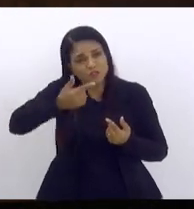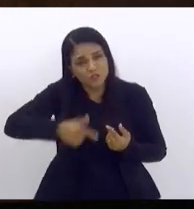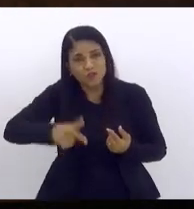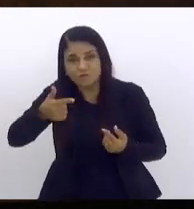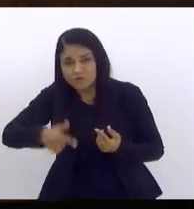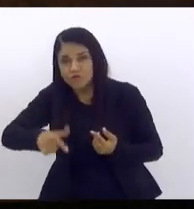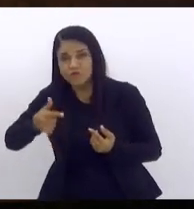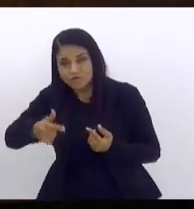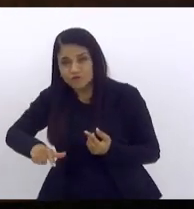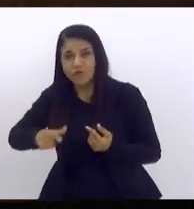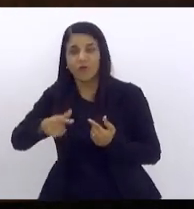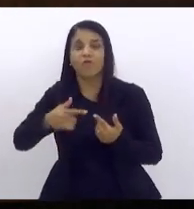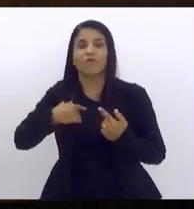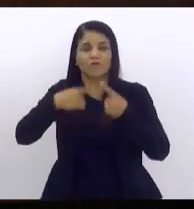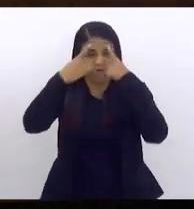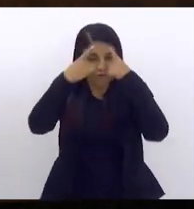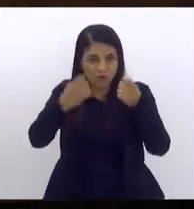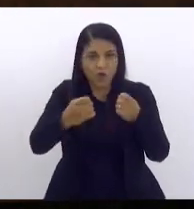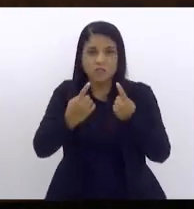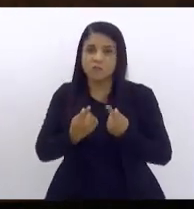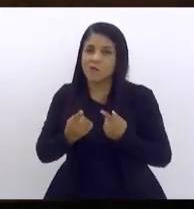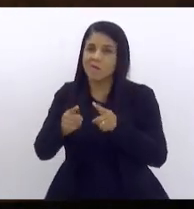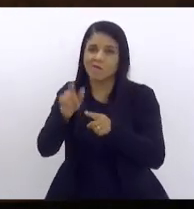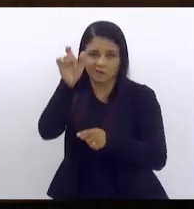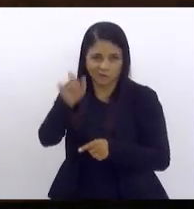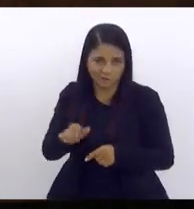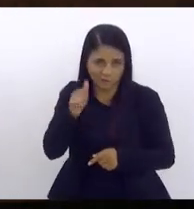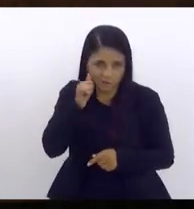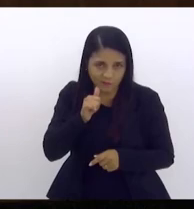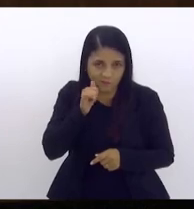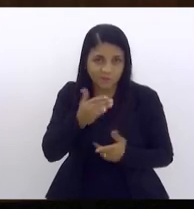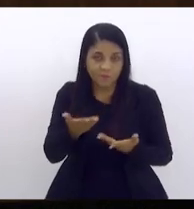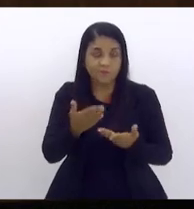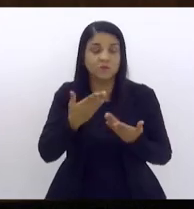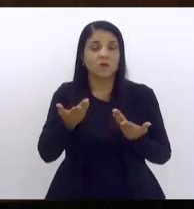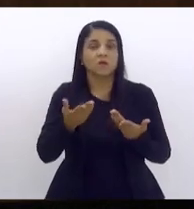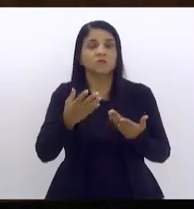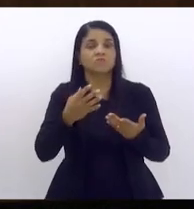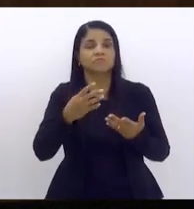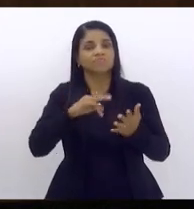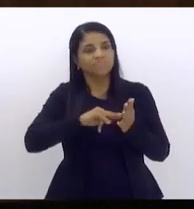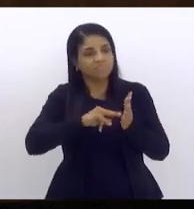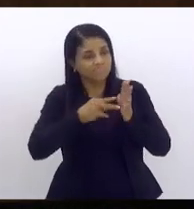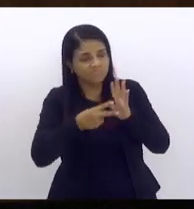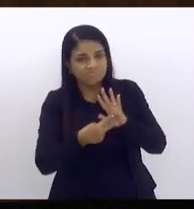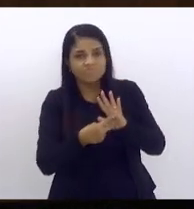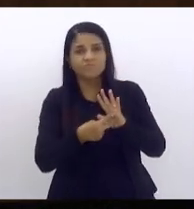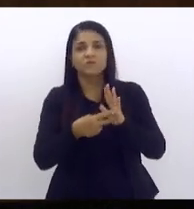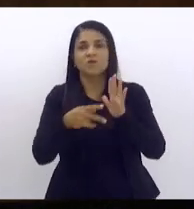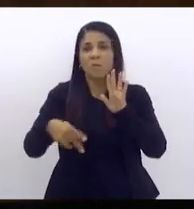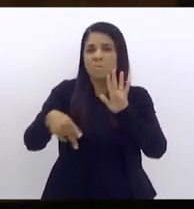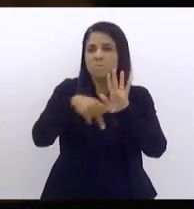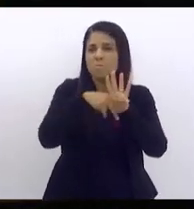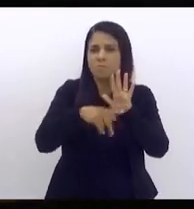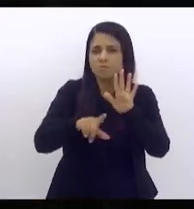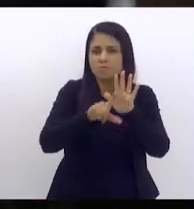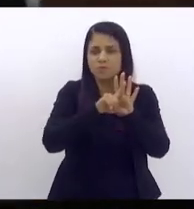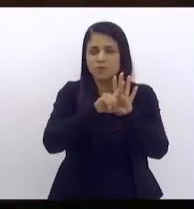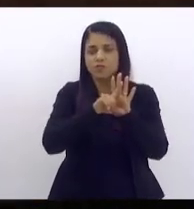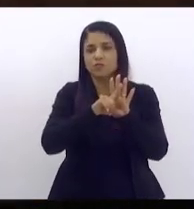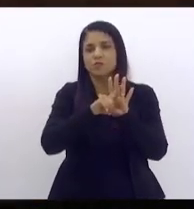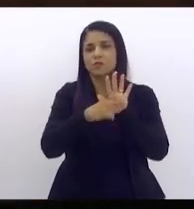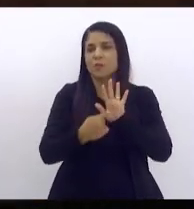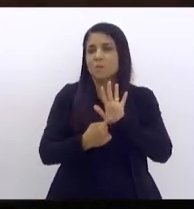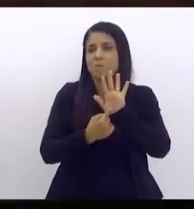reincidência na violência contra a mulher. Então, nesse sentido, é um projeto que traz um elemento